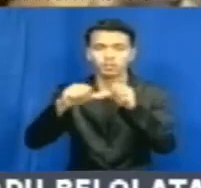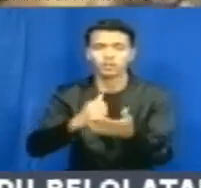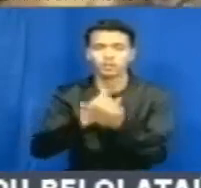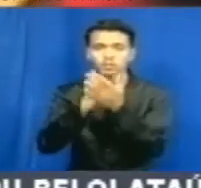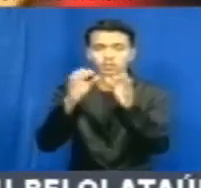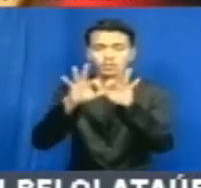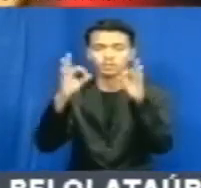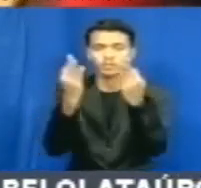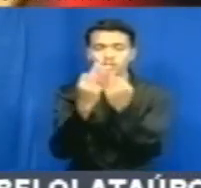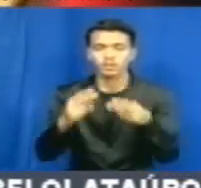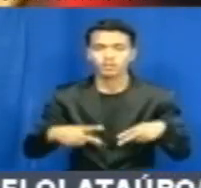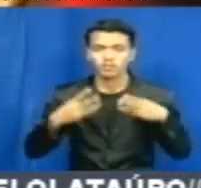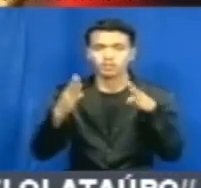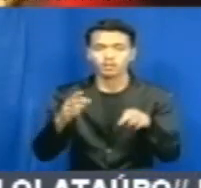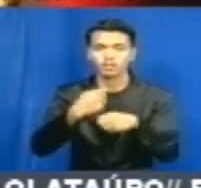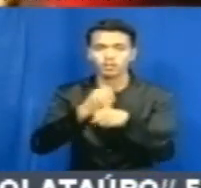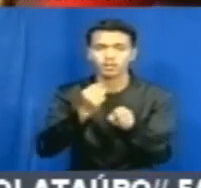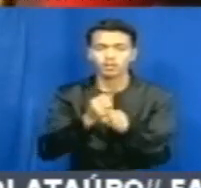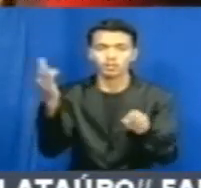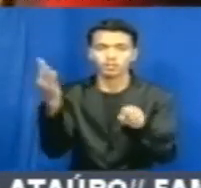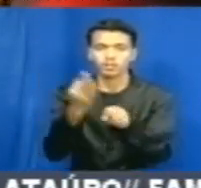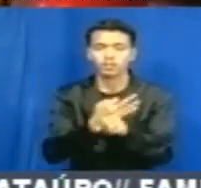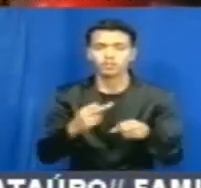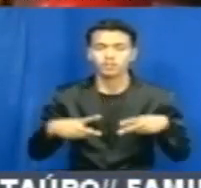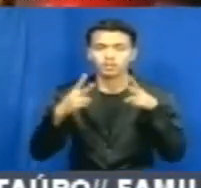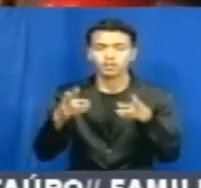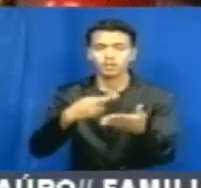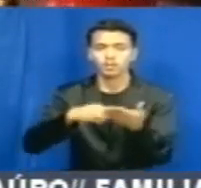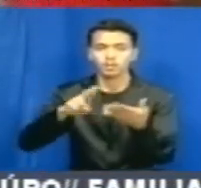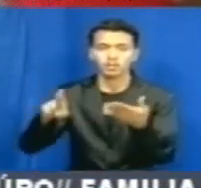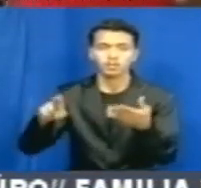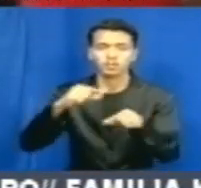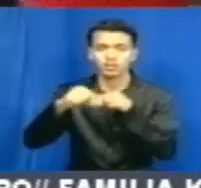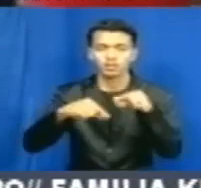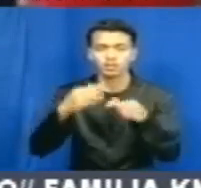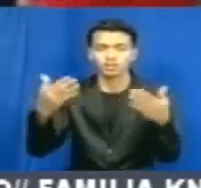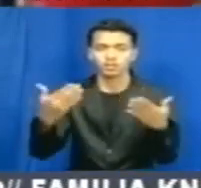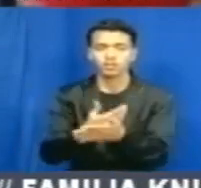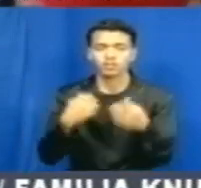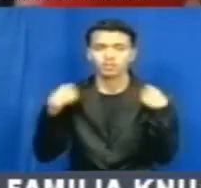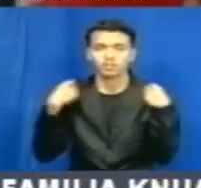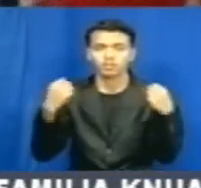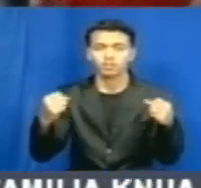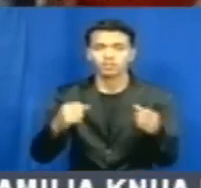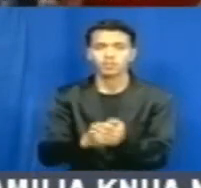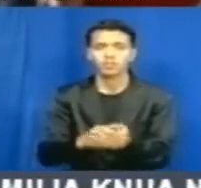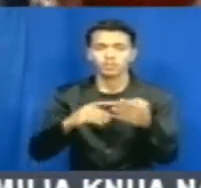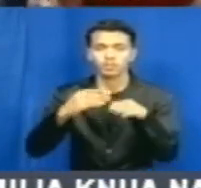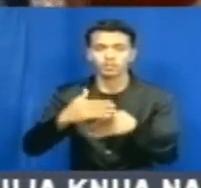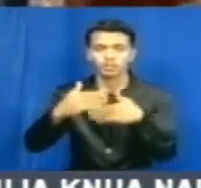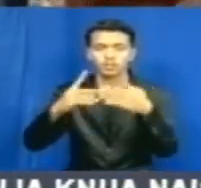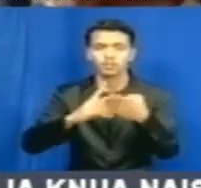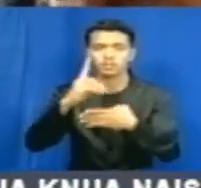saudoso ato trata documento saudoso nian ele resista no geração fonsira tem que esforço hori luta para processo de